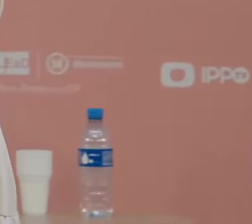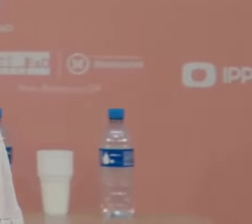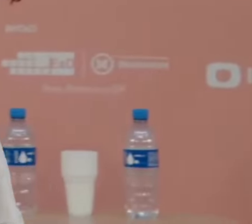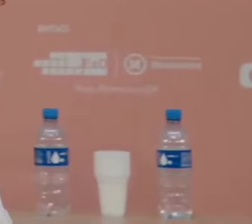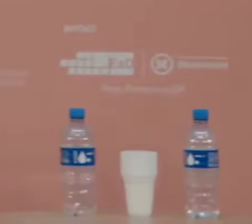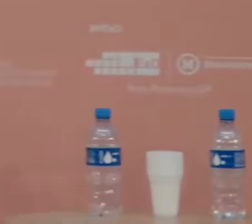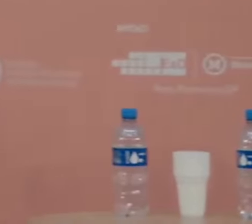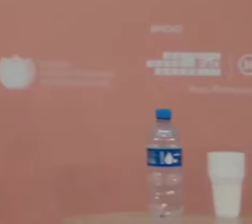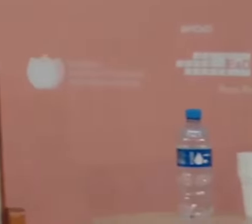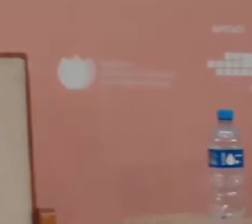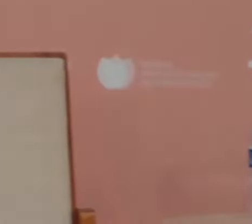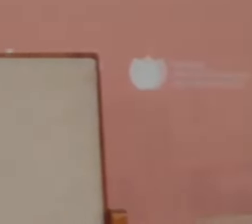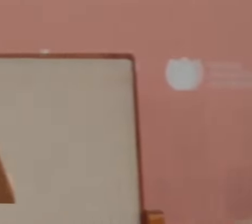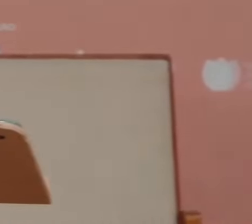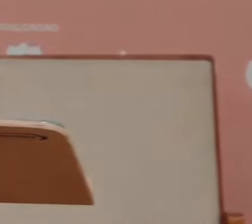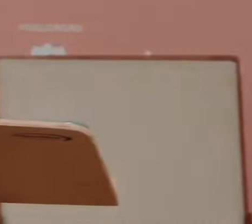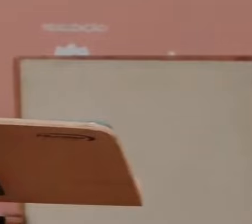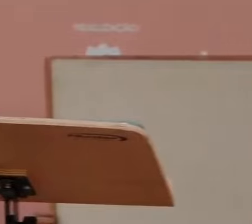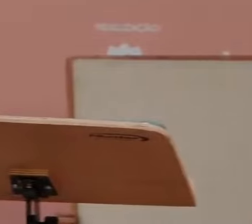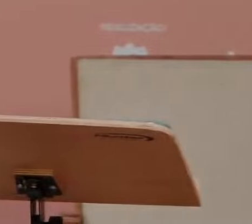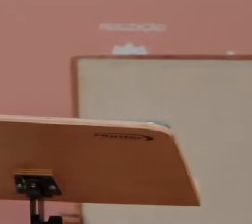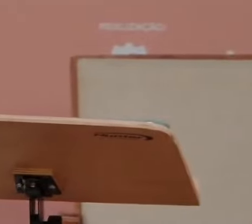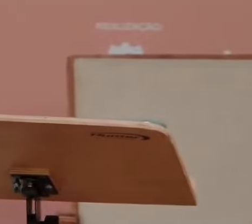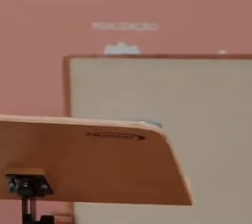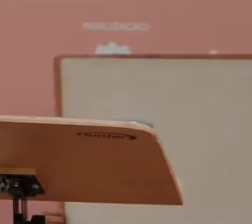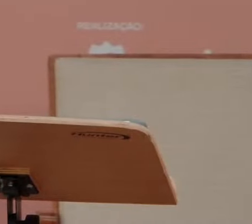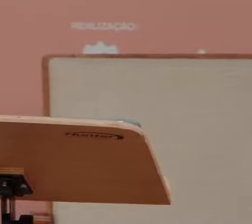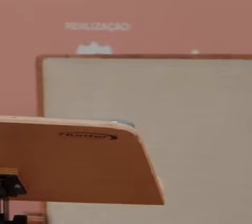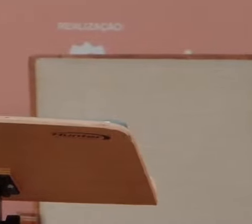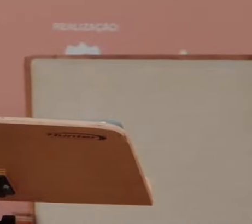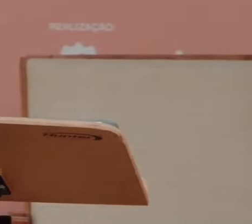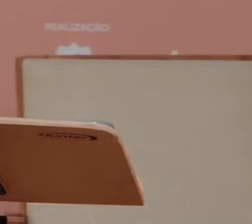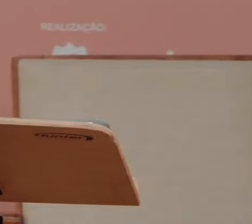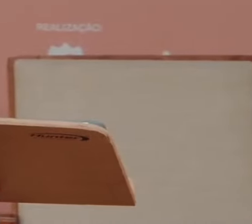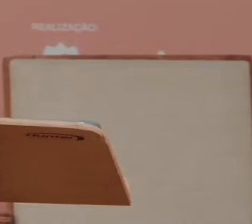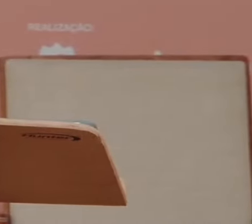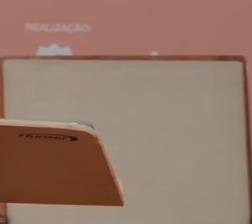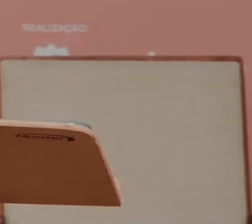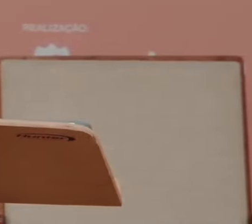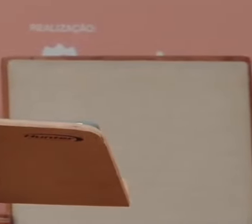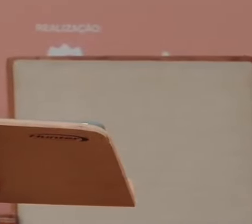A gente não morde. A gente... Eu...